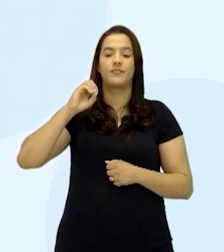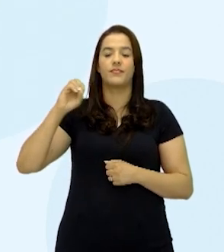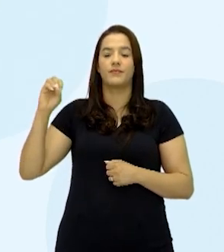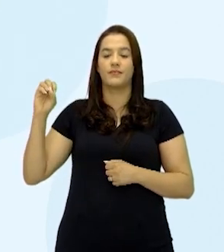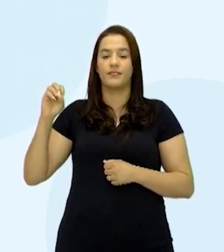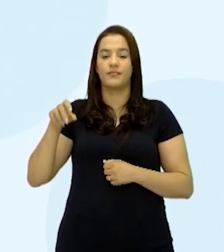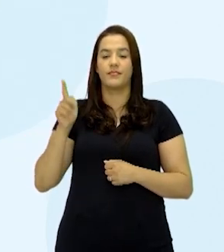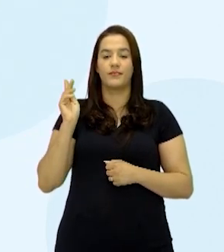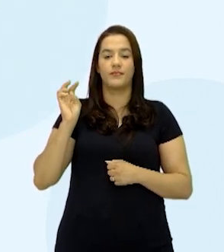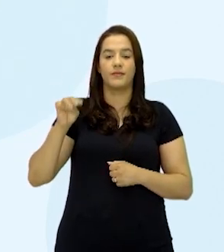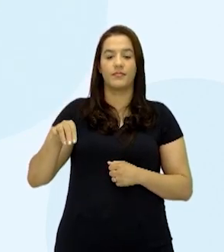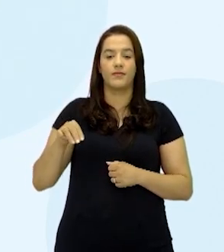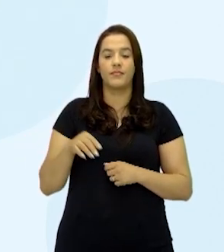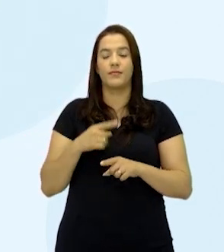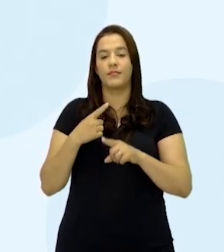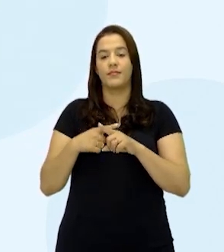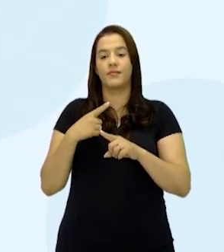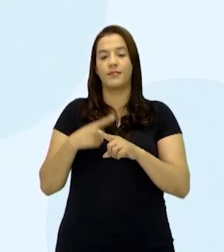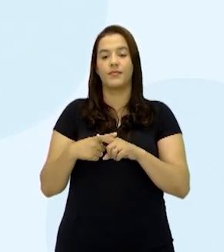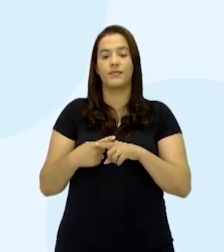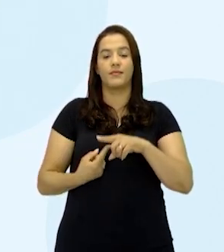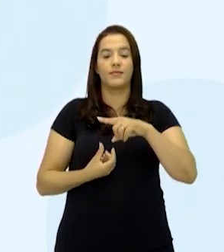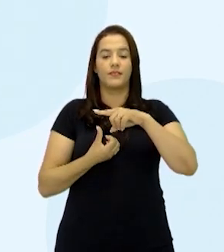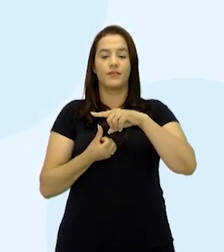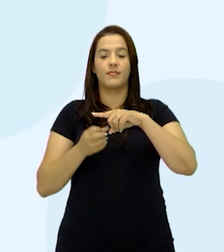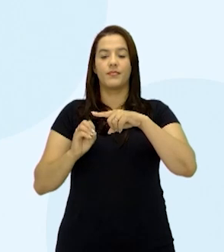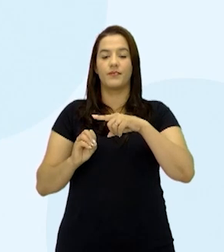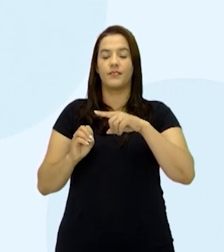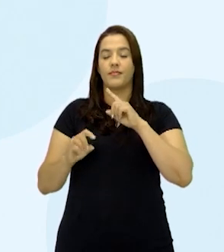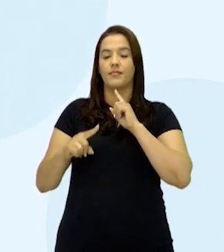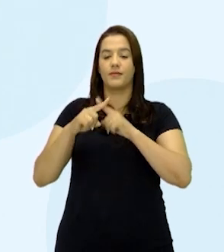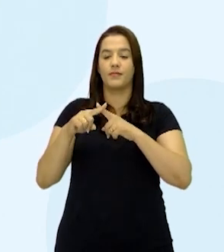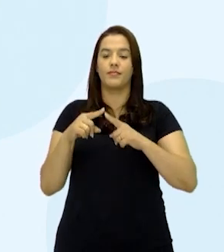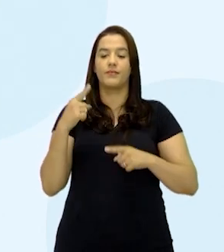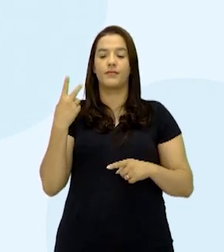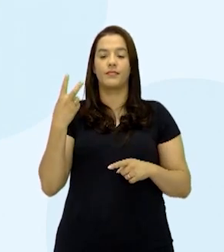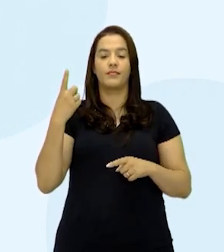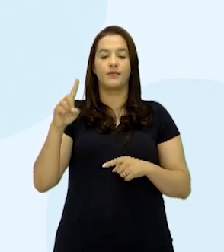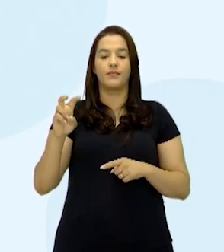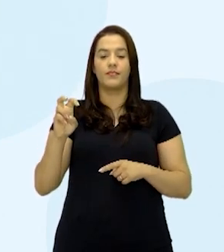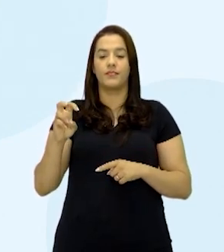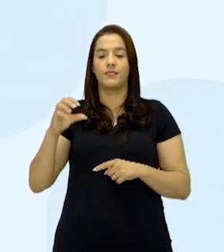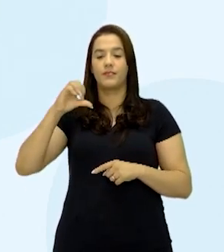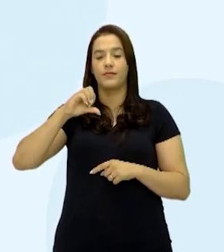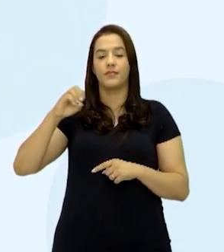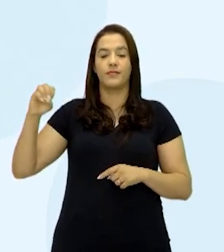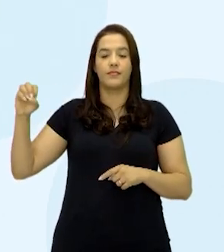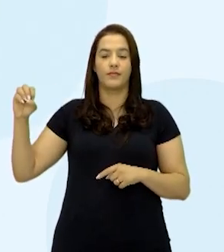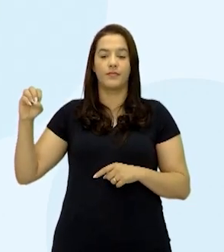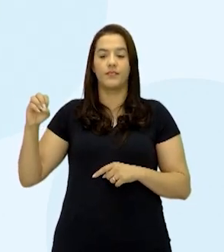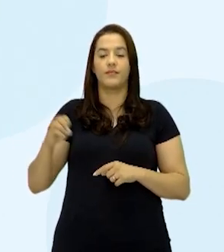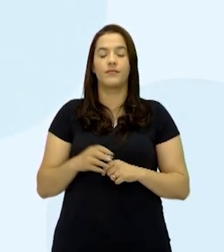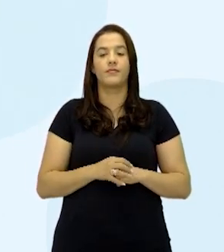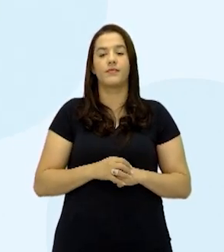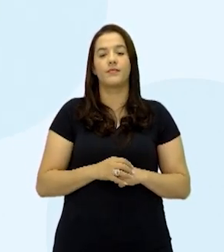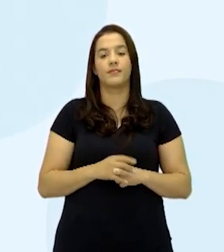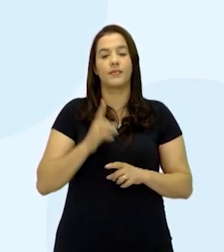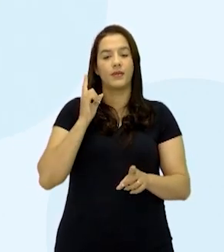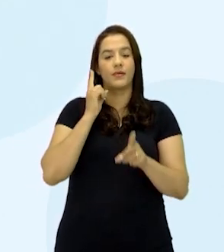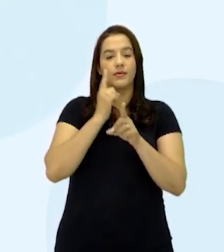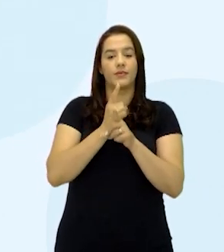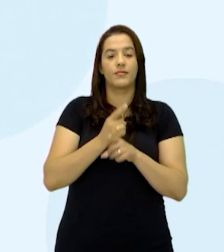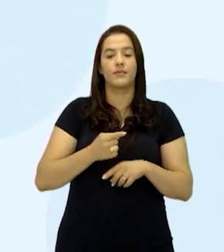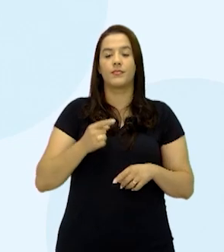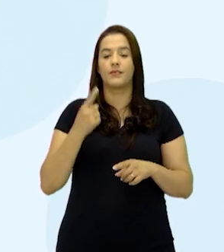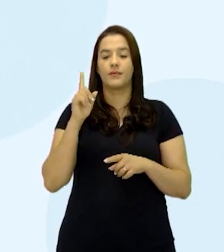é igual a 900. Por quê? Porque 60 multiplicado por 15 é igual a 900. Entendeu? Então eu descobri quanto